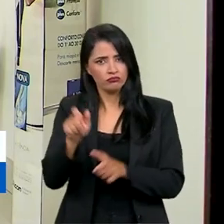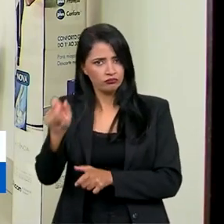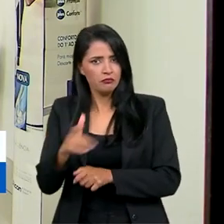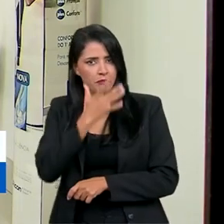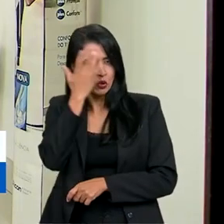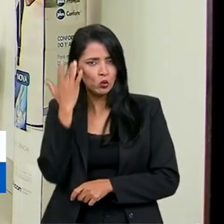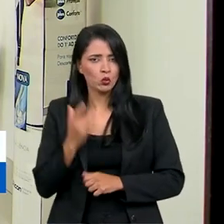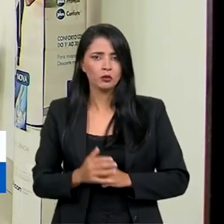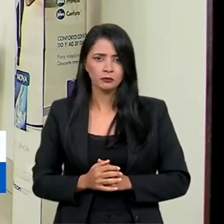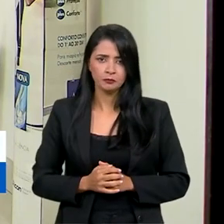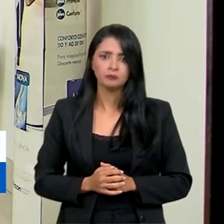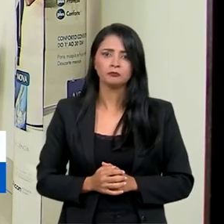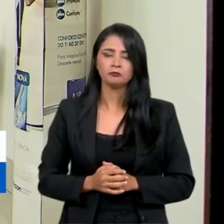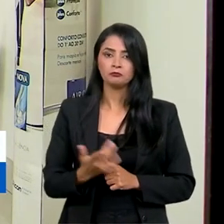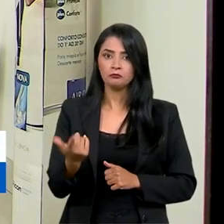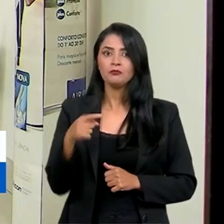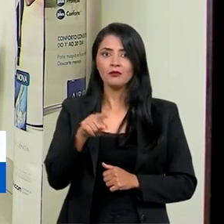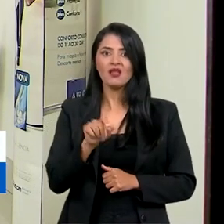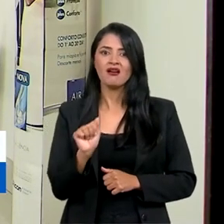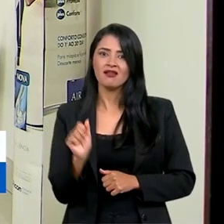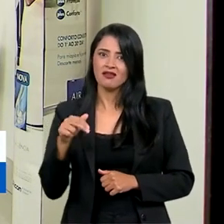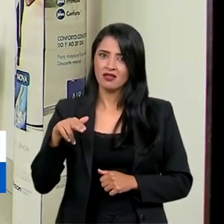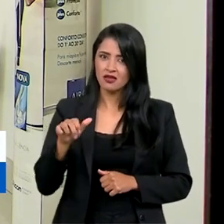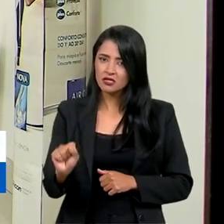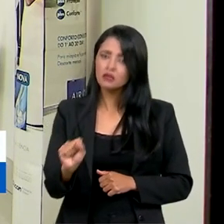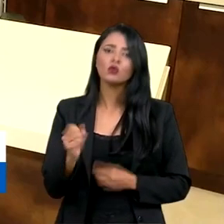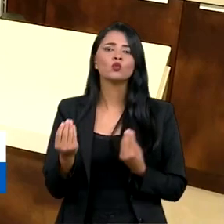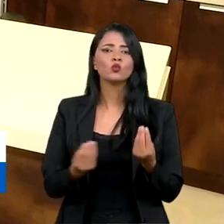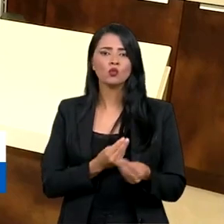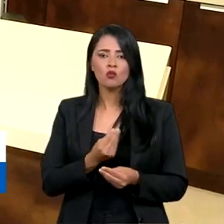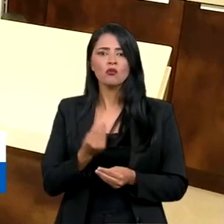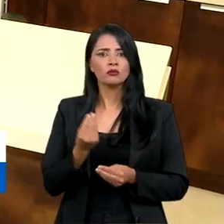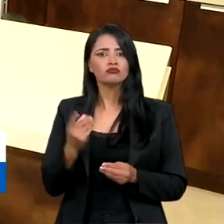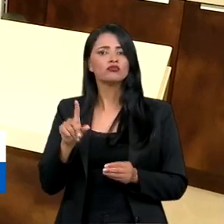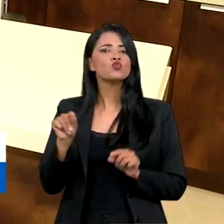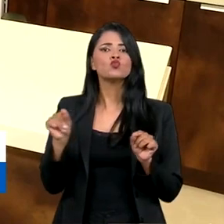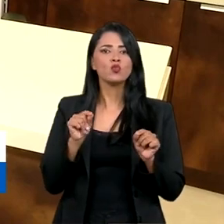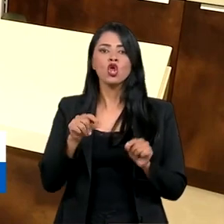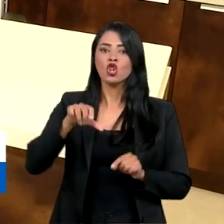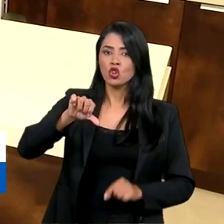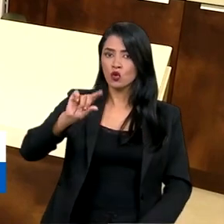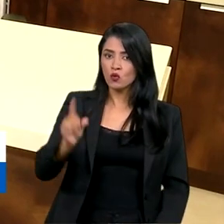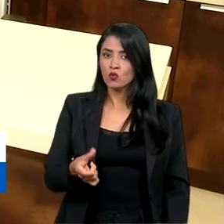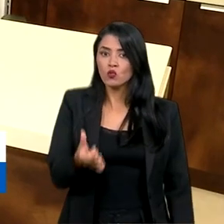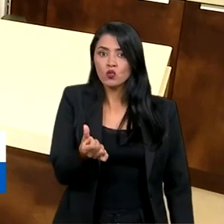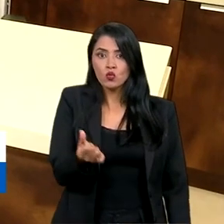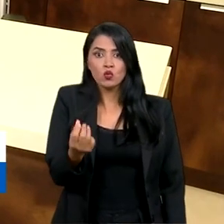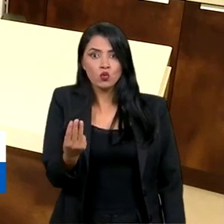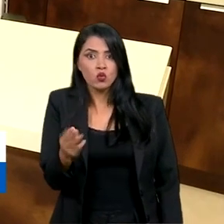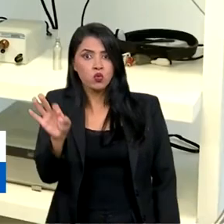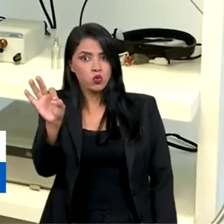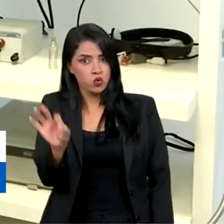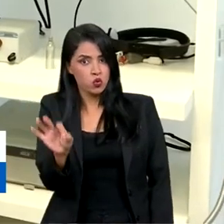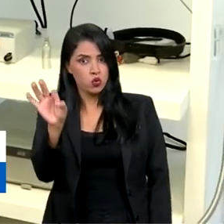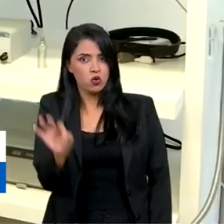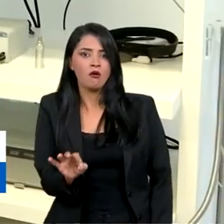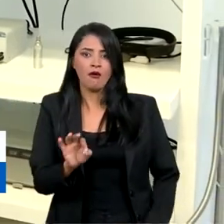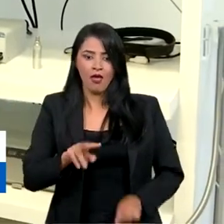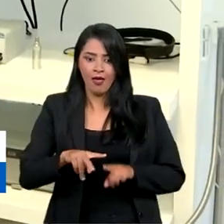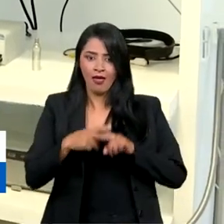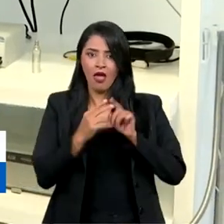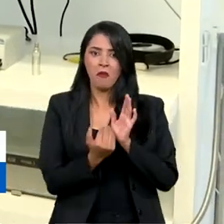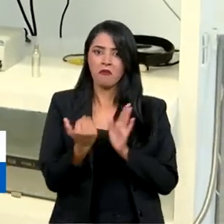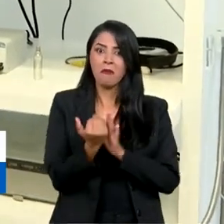a agência nacional de saúde suplementar a NS definiu que 9,63%, é o